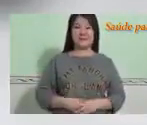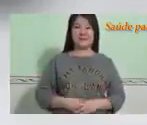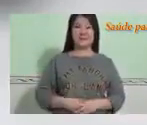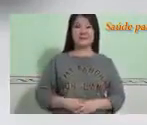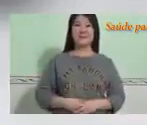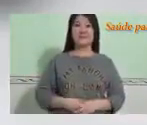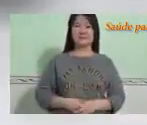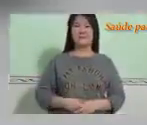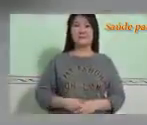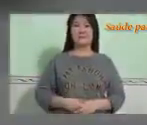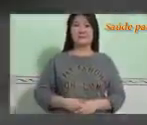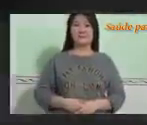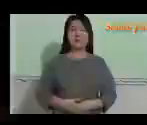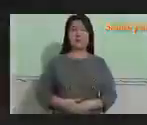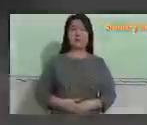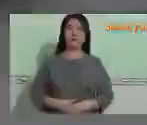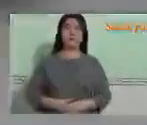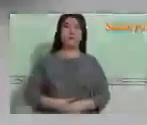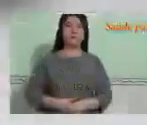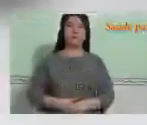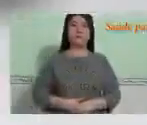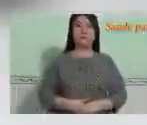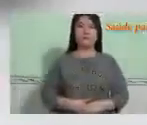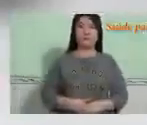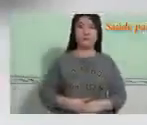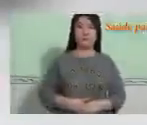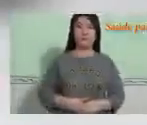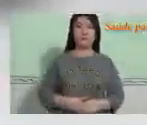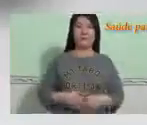seja detectável nos exames laboratoriais.